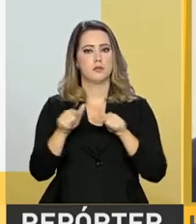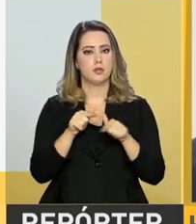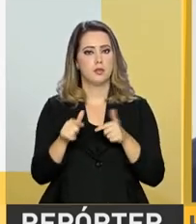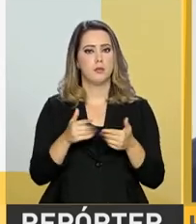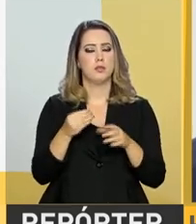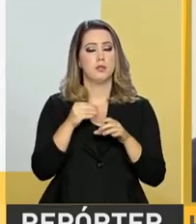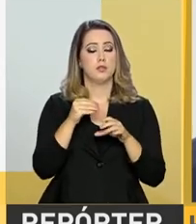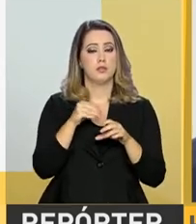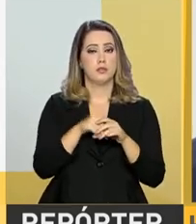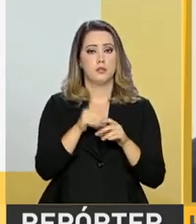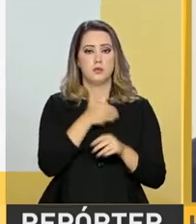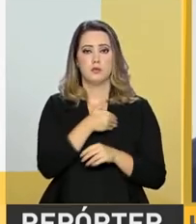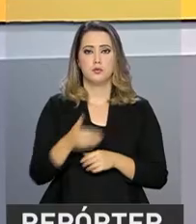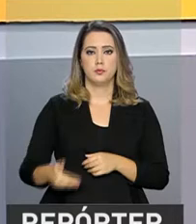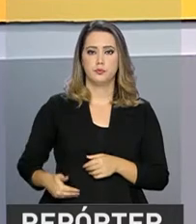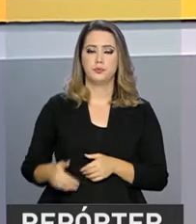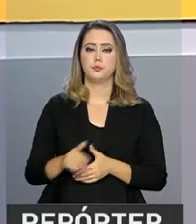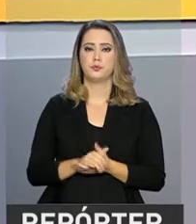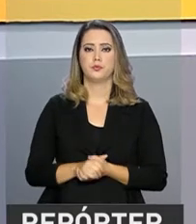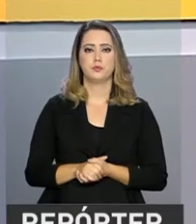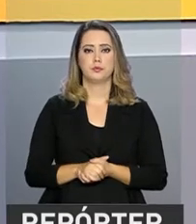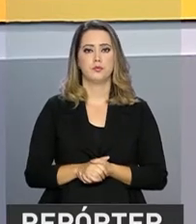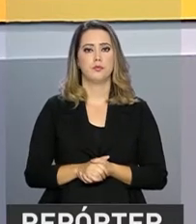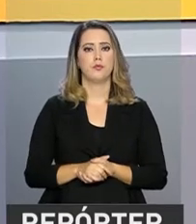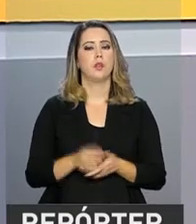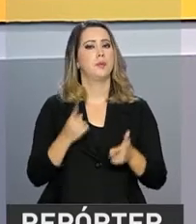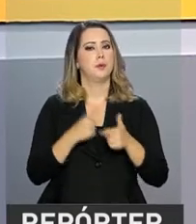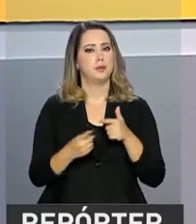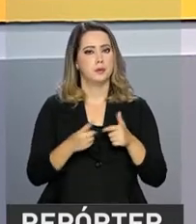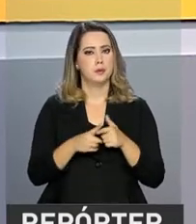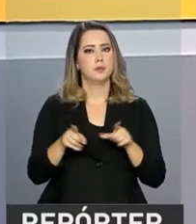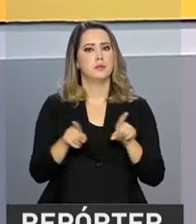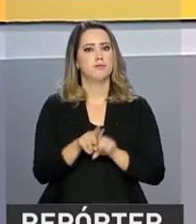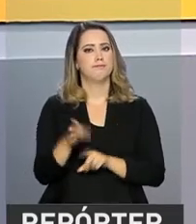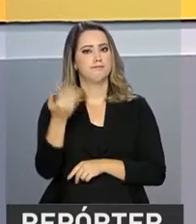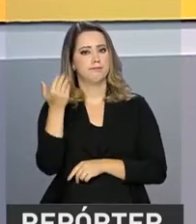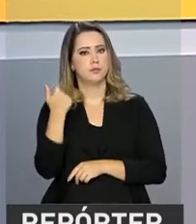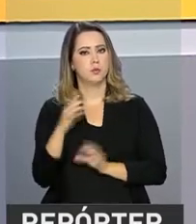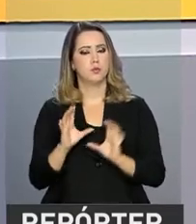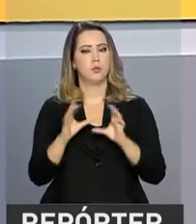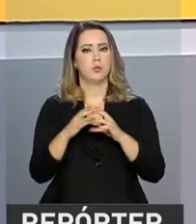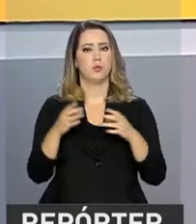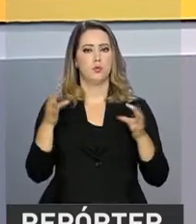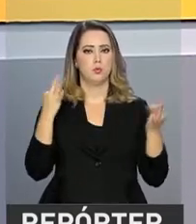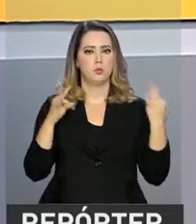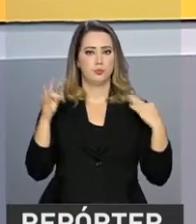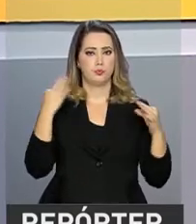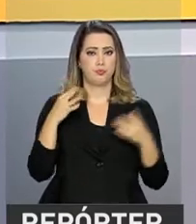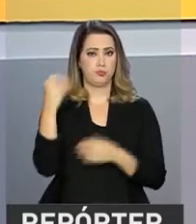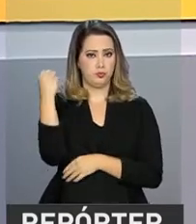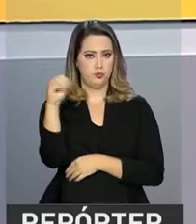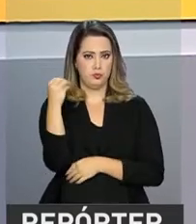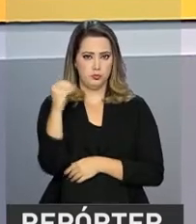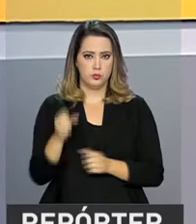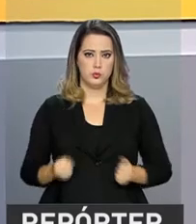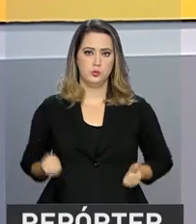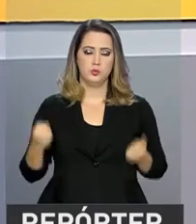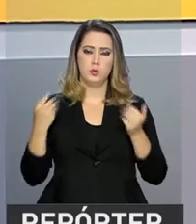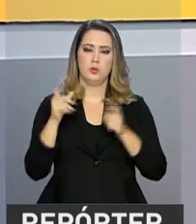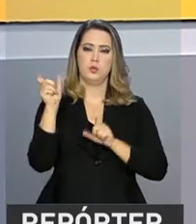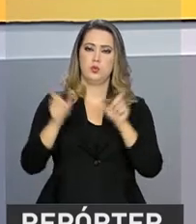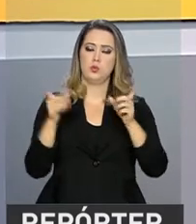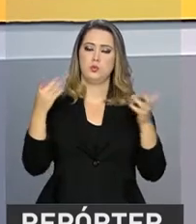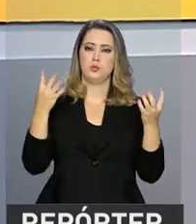projetos importantes para 2018. Crise também é passada para o setor de turismo. Em outubro, os gastos de